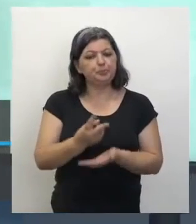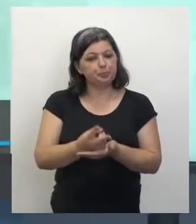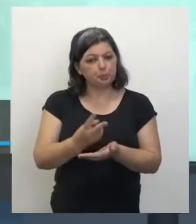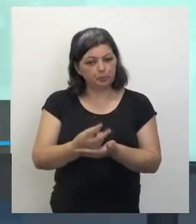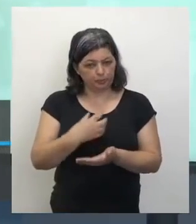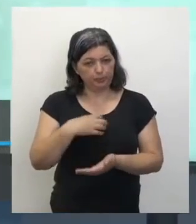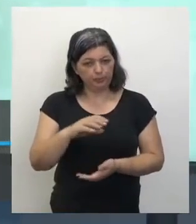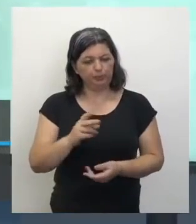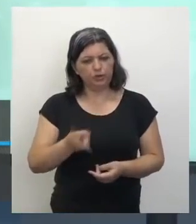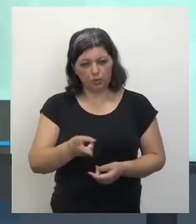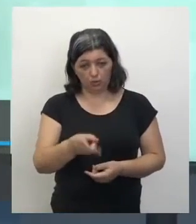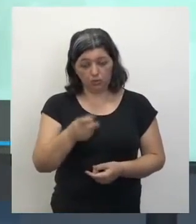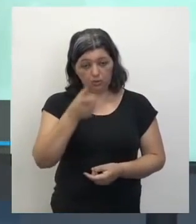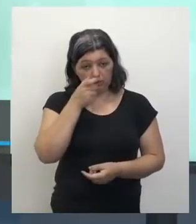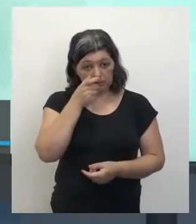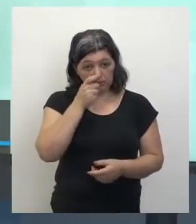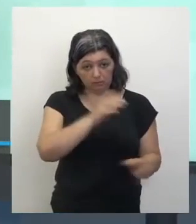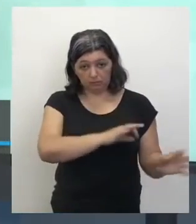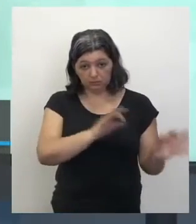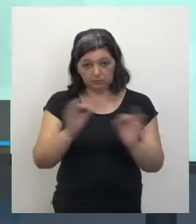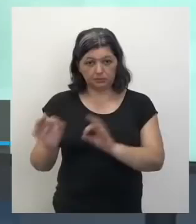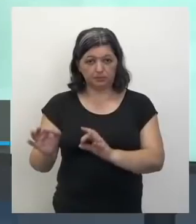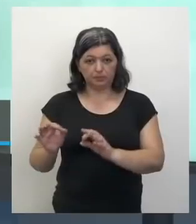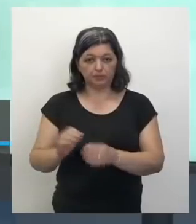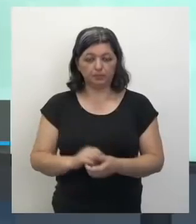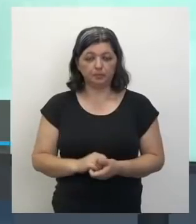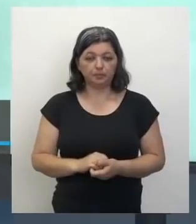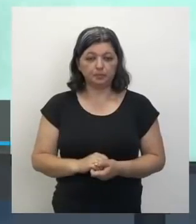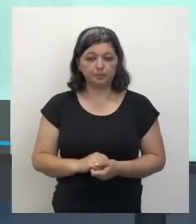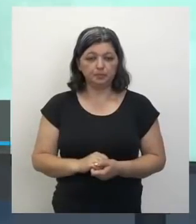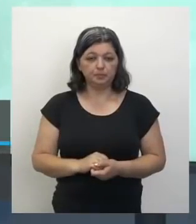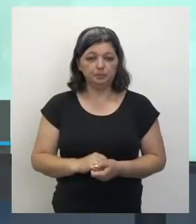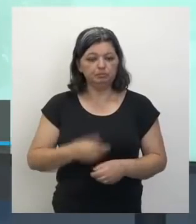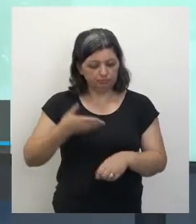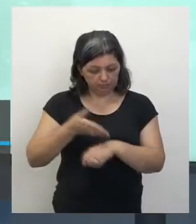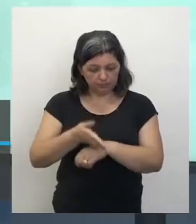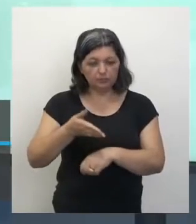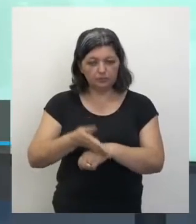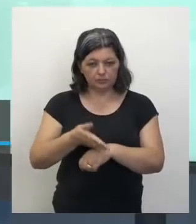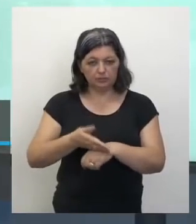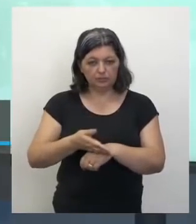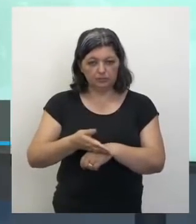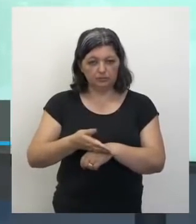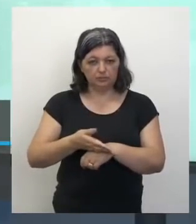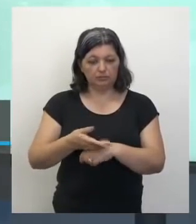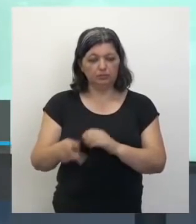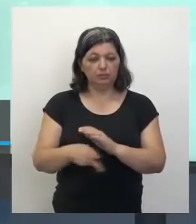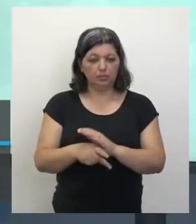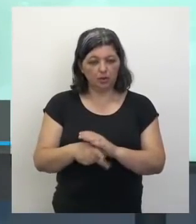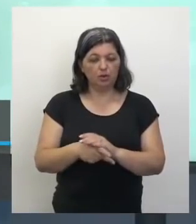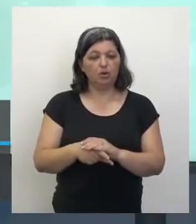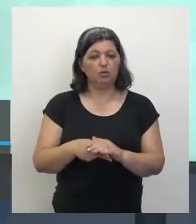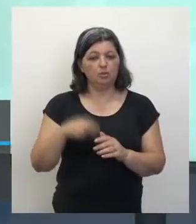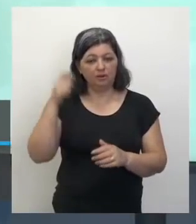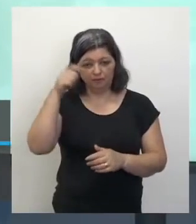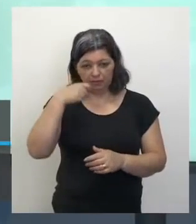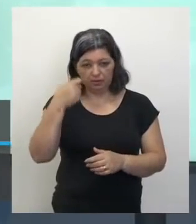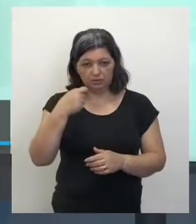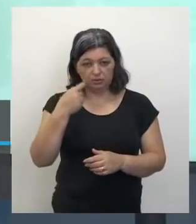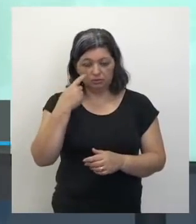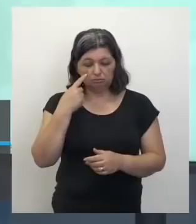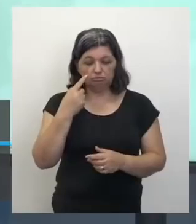continuem assistindo, né? Acessem o vídeo para vocês terminarem um pouco da